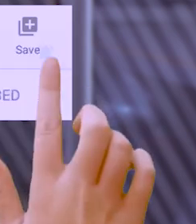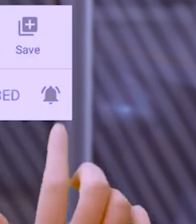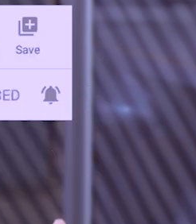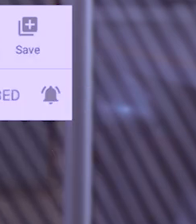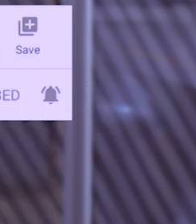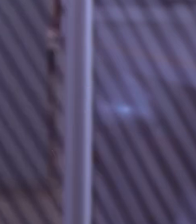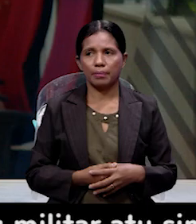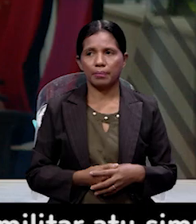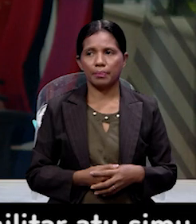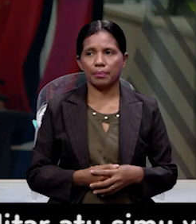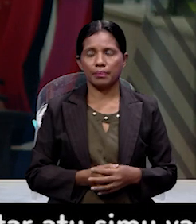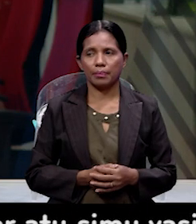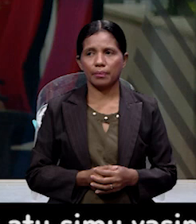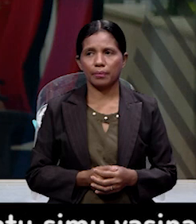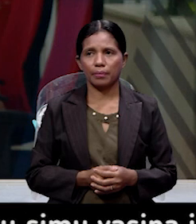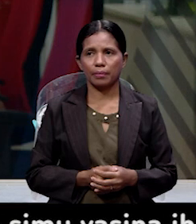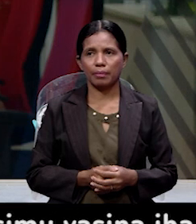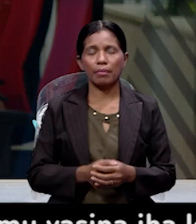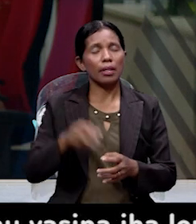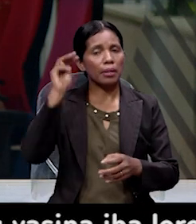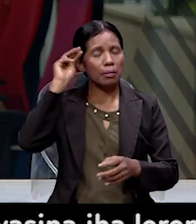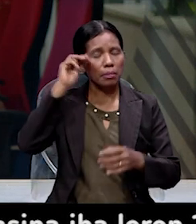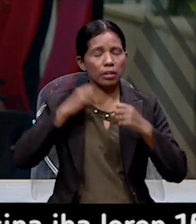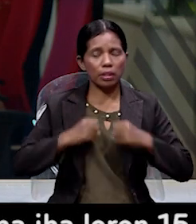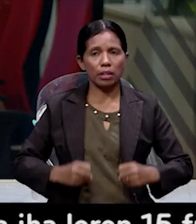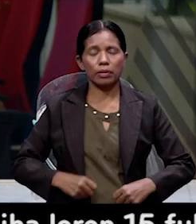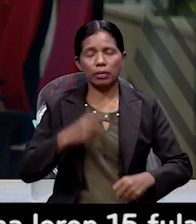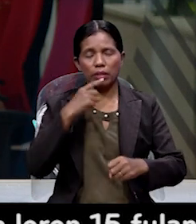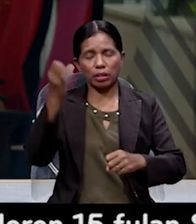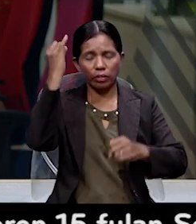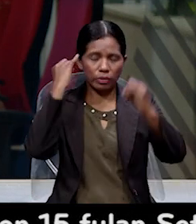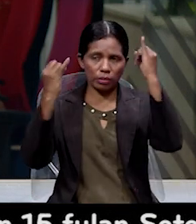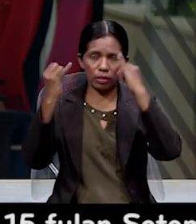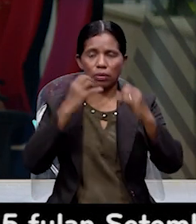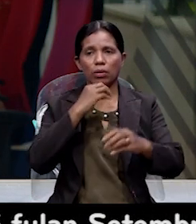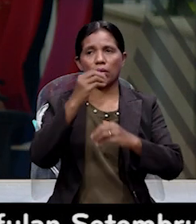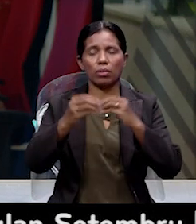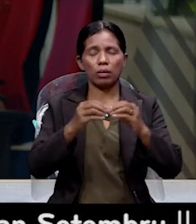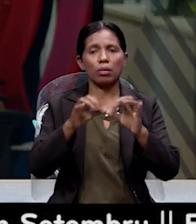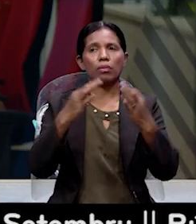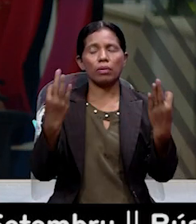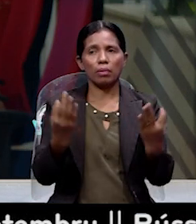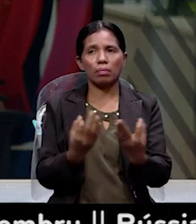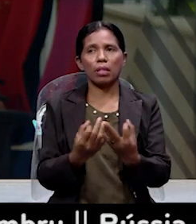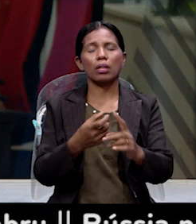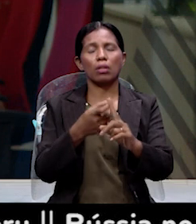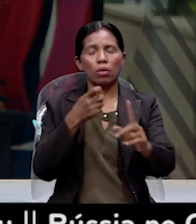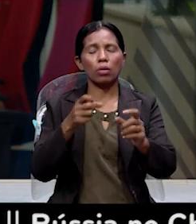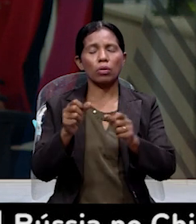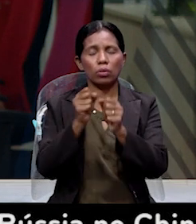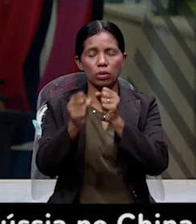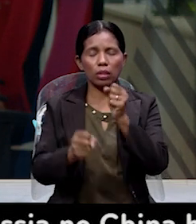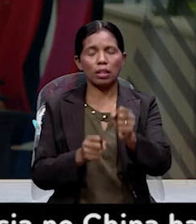de notificação. Ministra Saúde rejeita foi informação para lamentação família ou sociedade civil